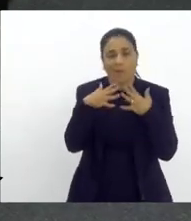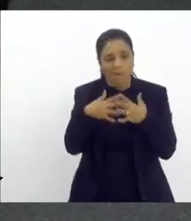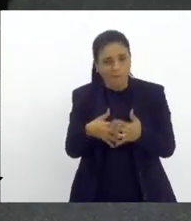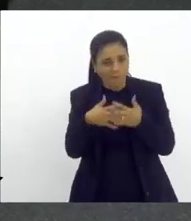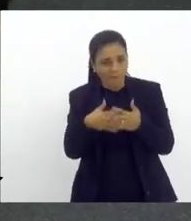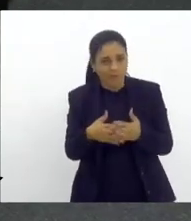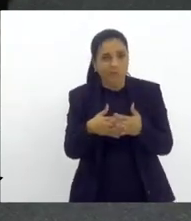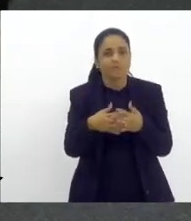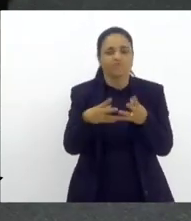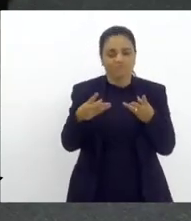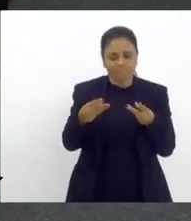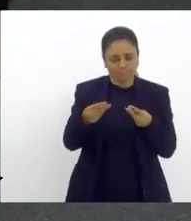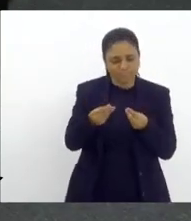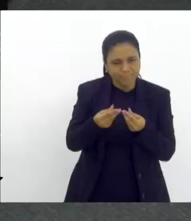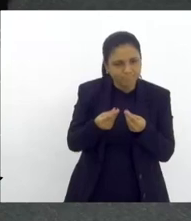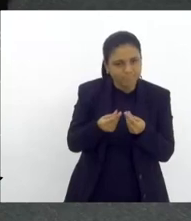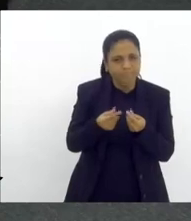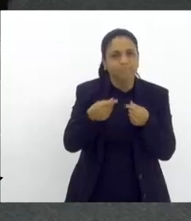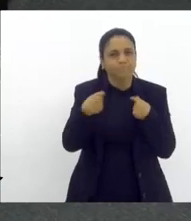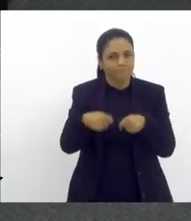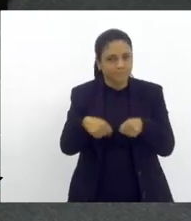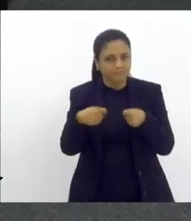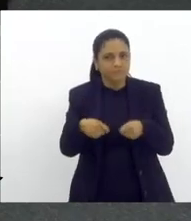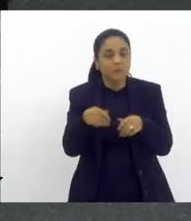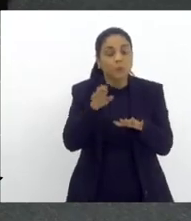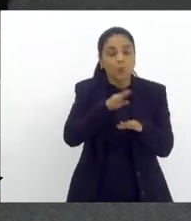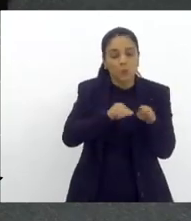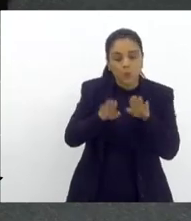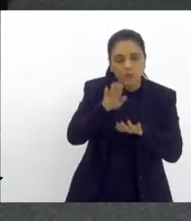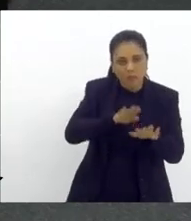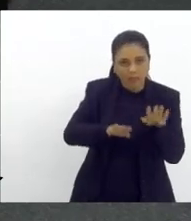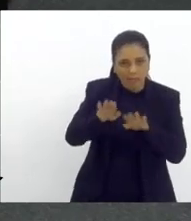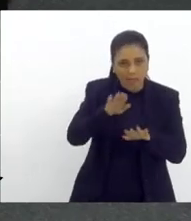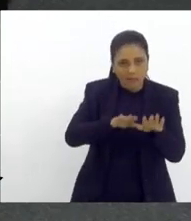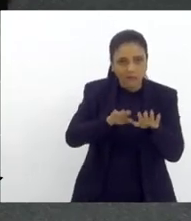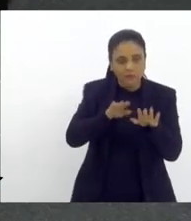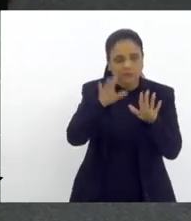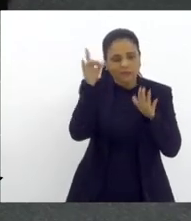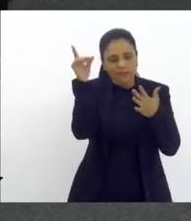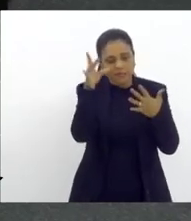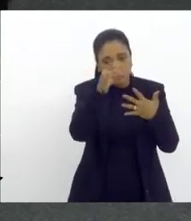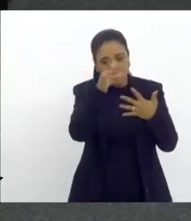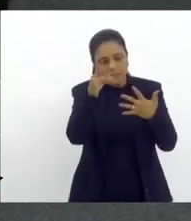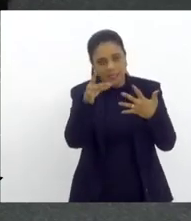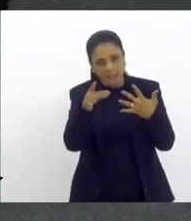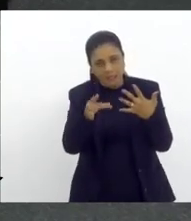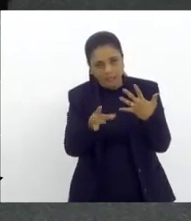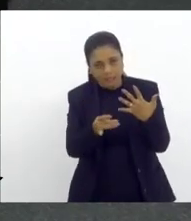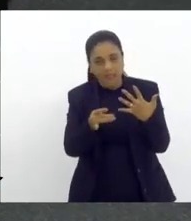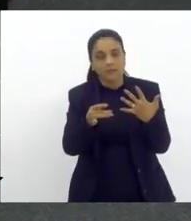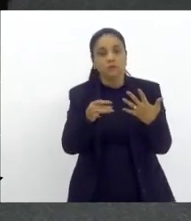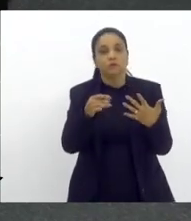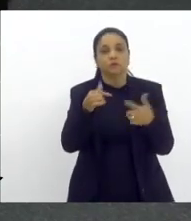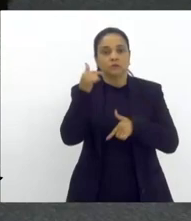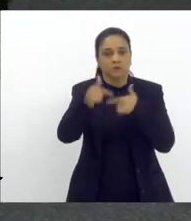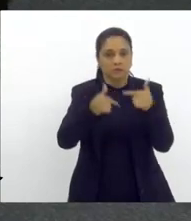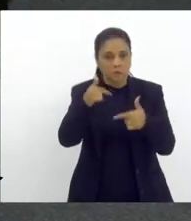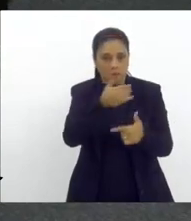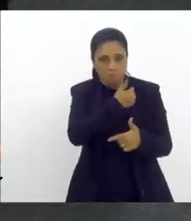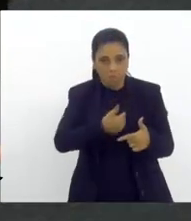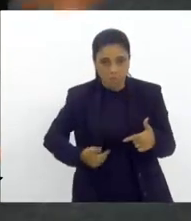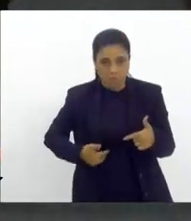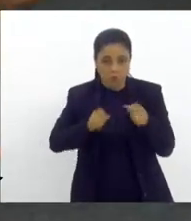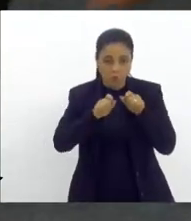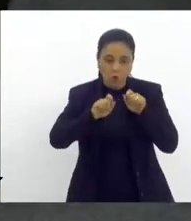melindroso e precisa ser tomado todos os cuidados e detalhes do serviço público e da do próprio